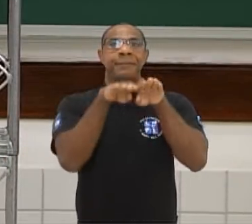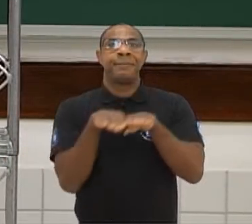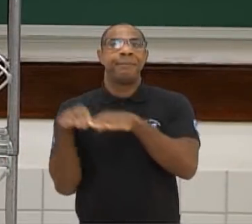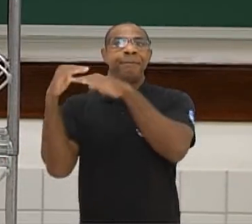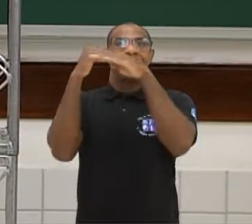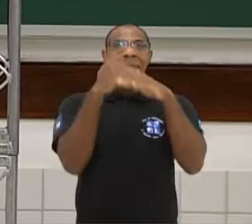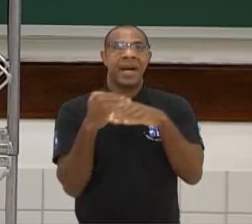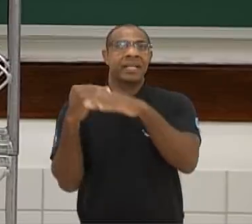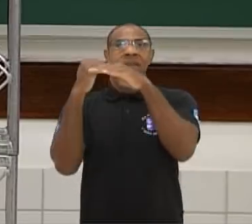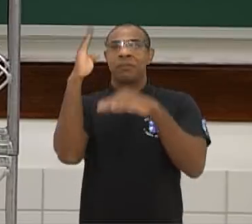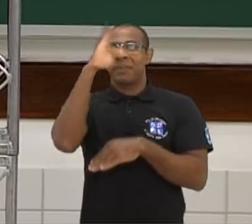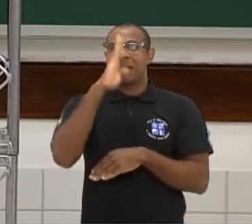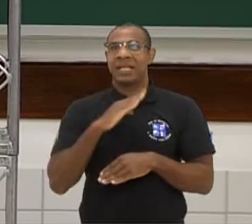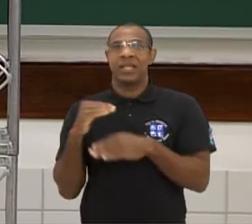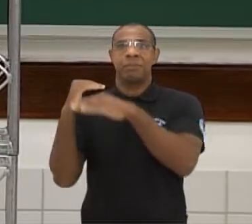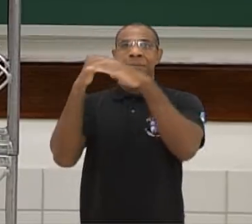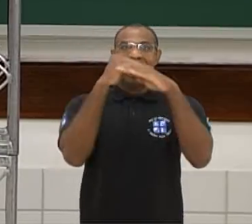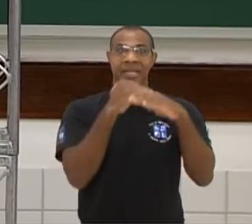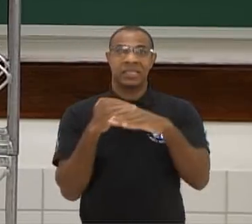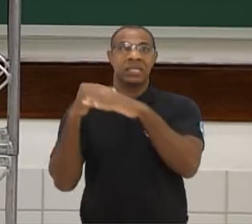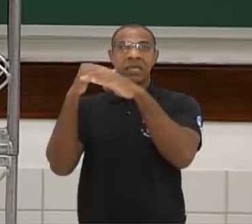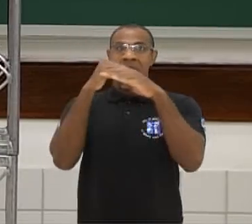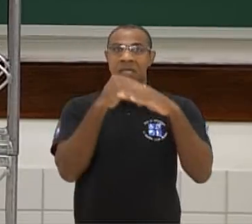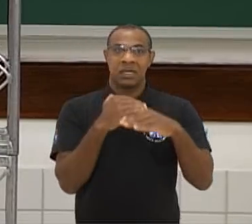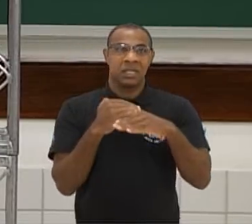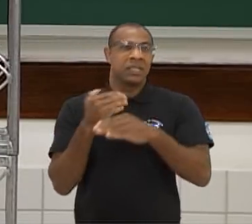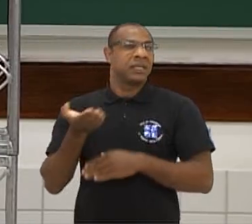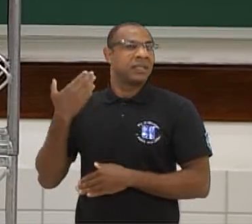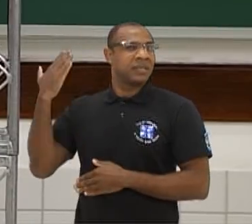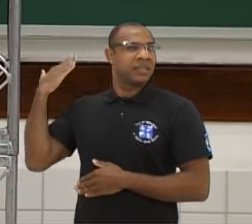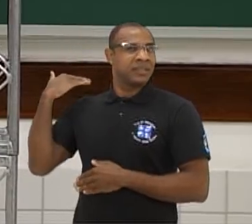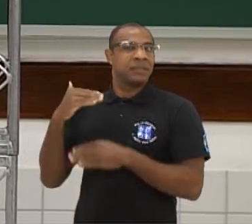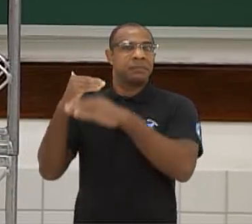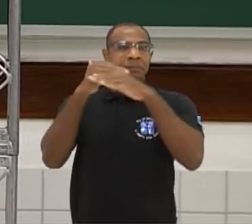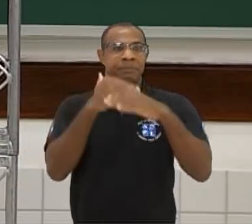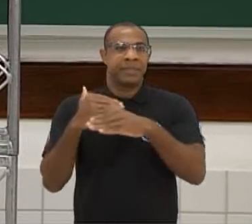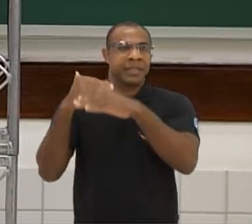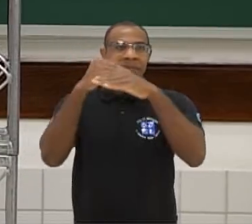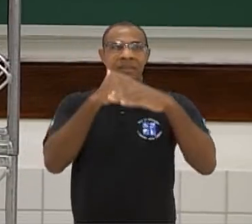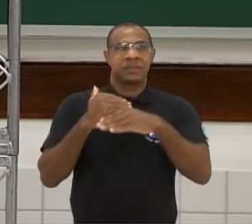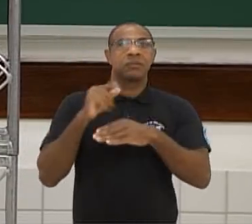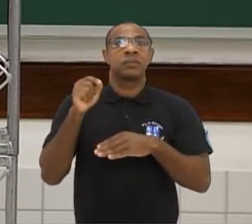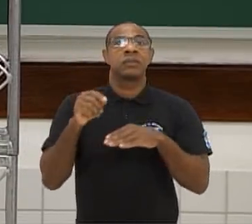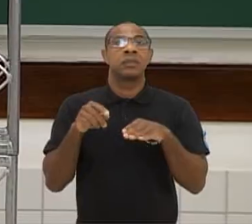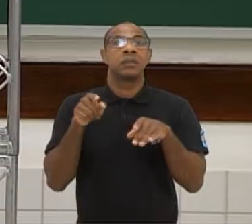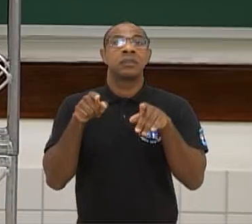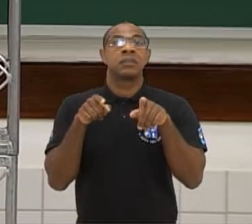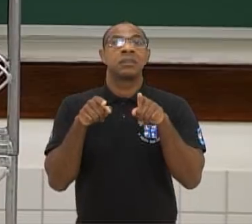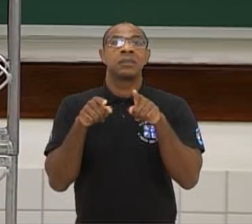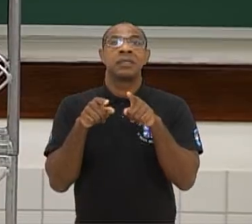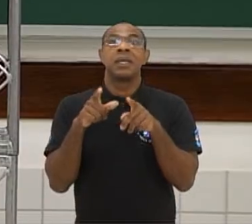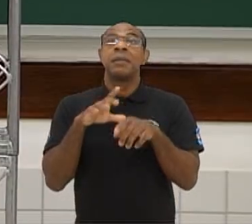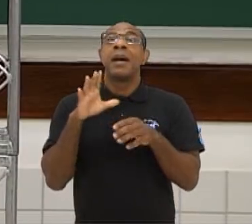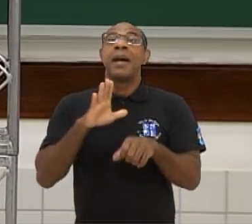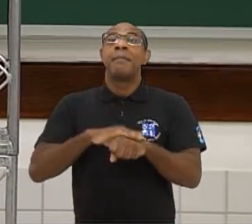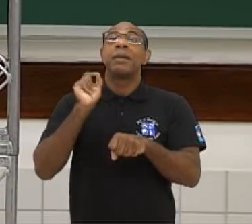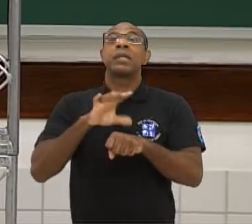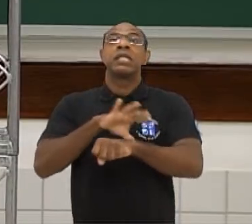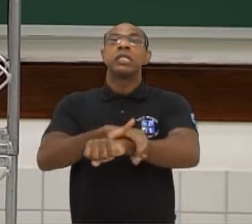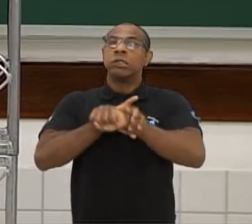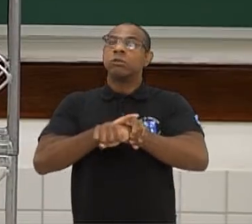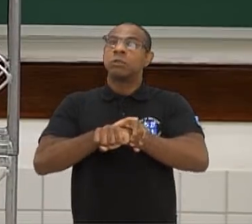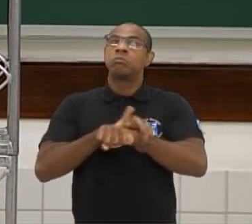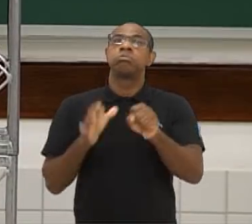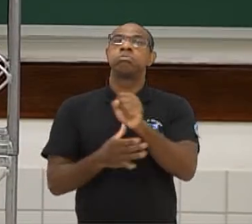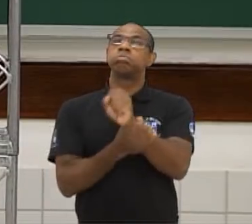padrão brasileiro, né, que foi estabelecido lá no governo Dilma, ele é um dos padrões mais seguros que